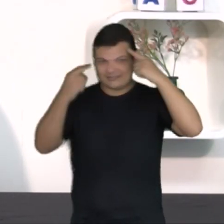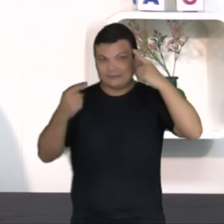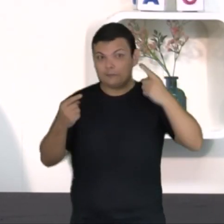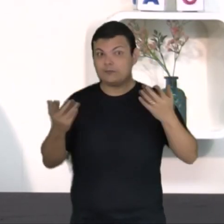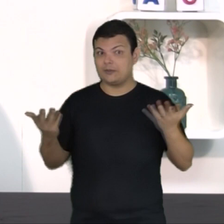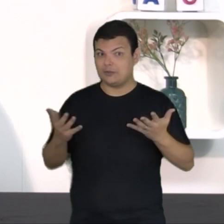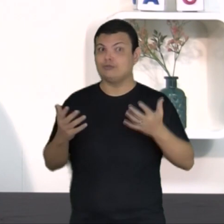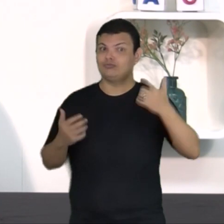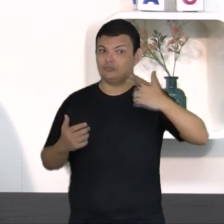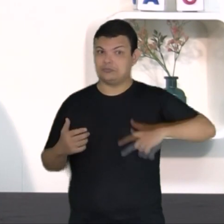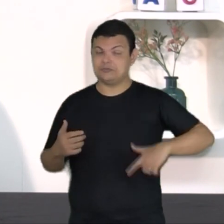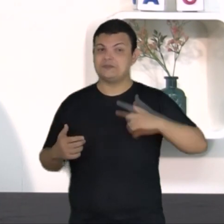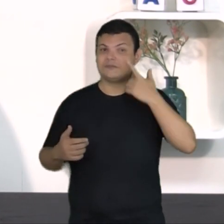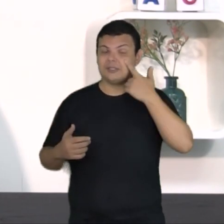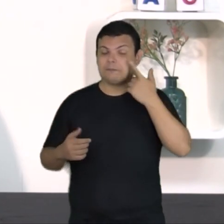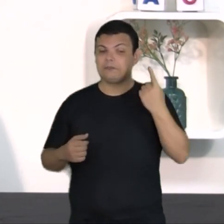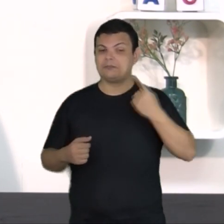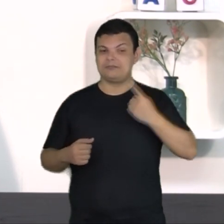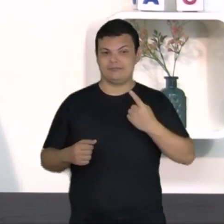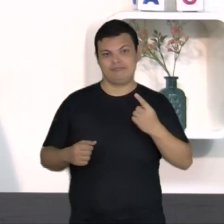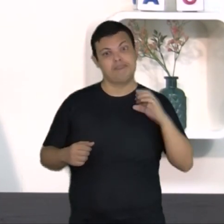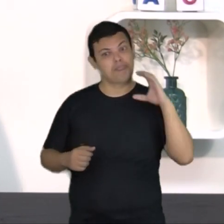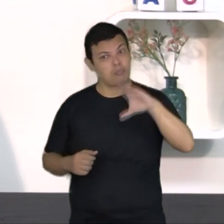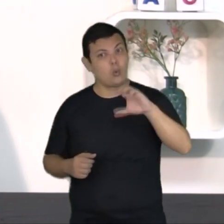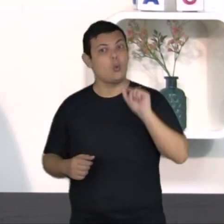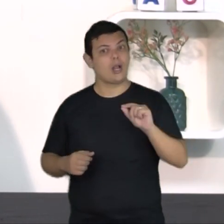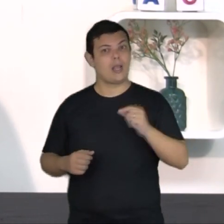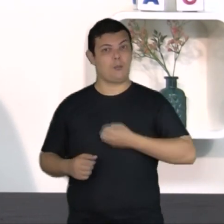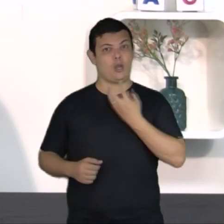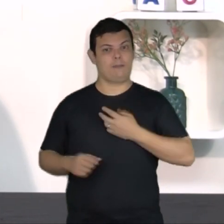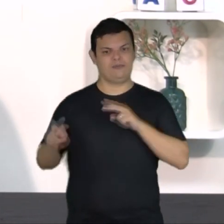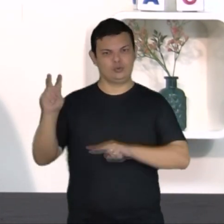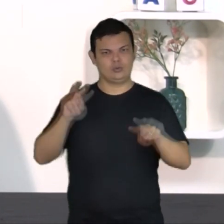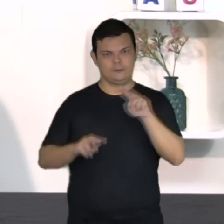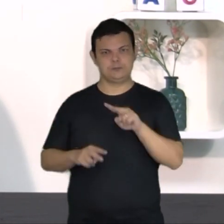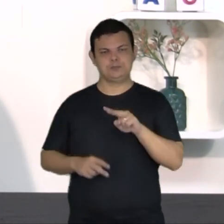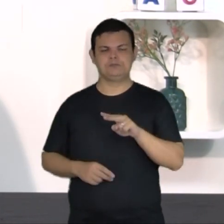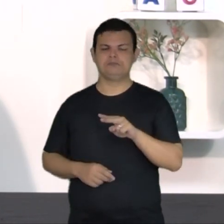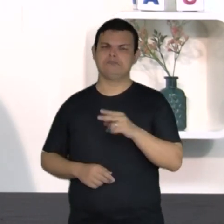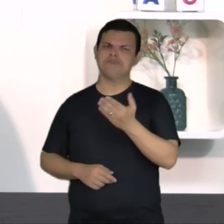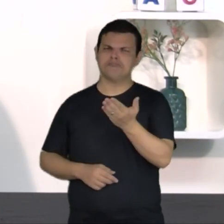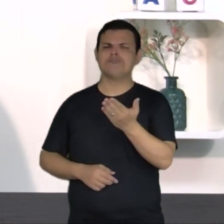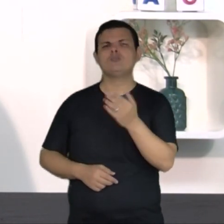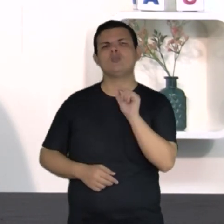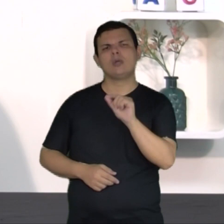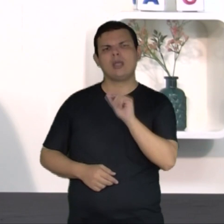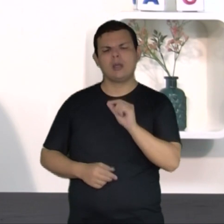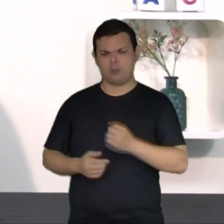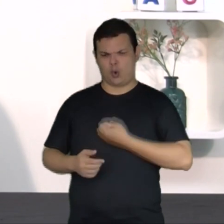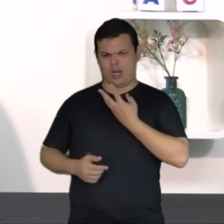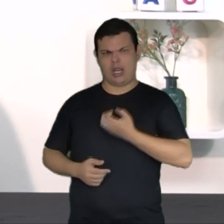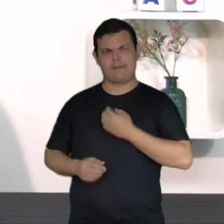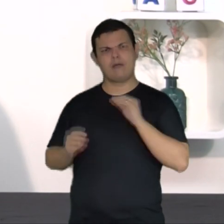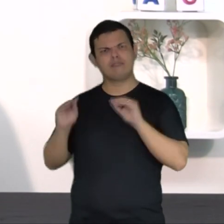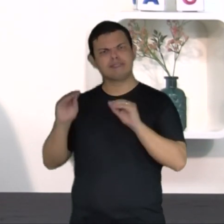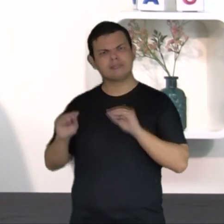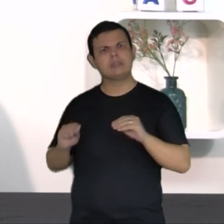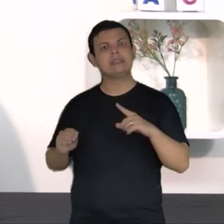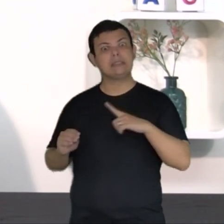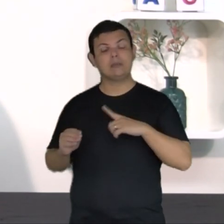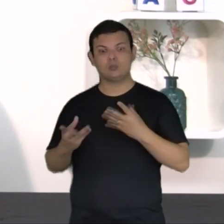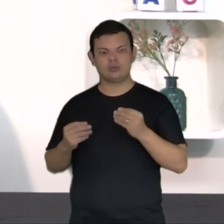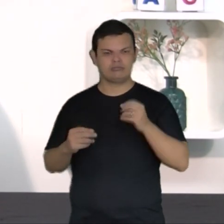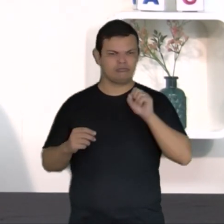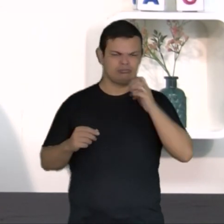vamos, enfim, ter o nosso primeiro contato com um poema visual. Saibam que a leitura de um poema exige muito do